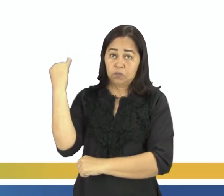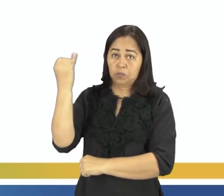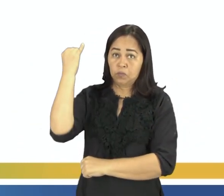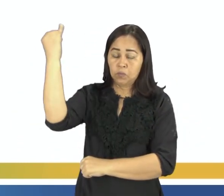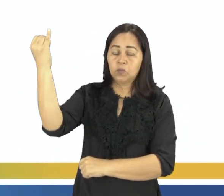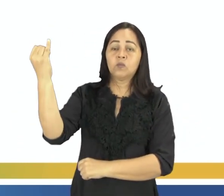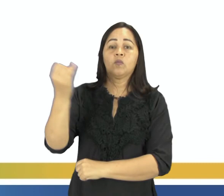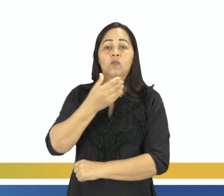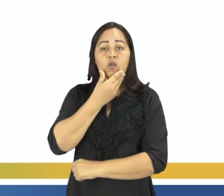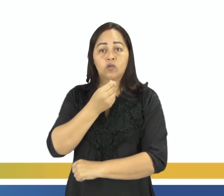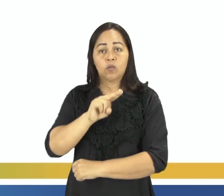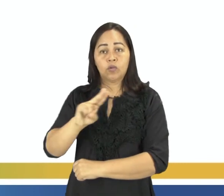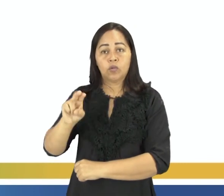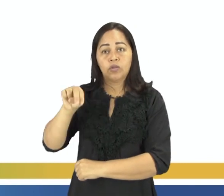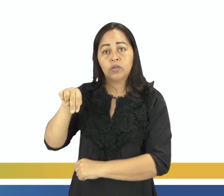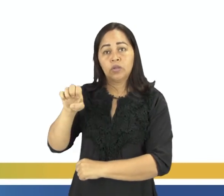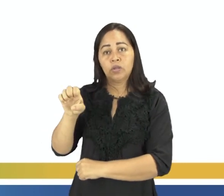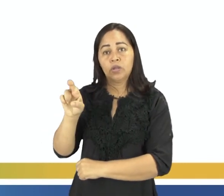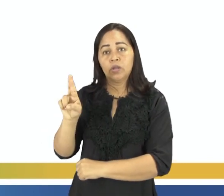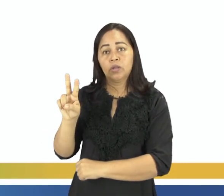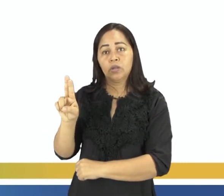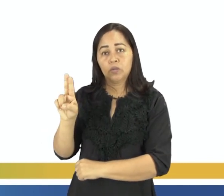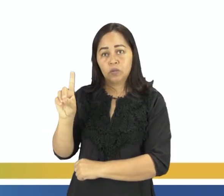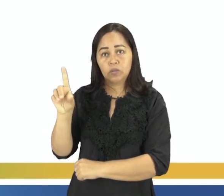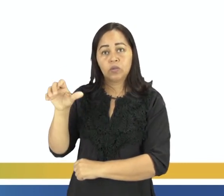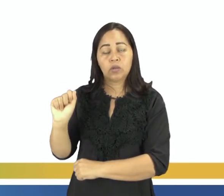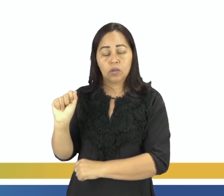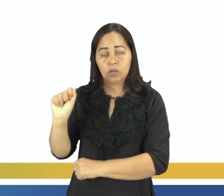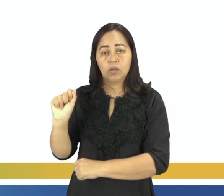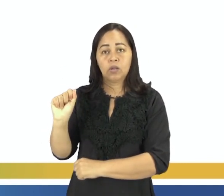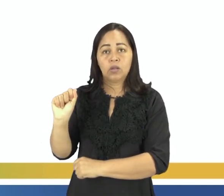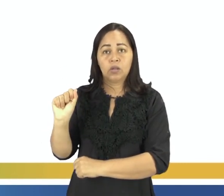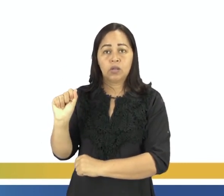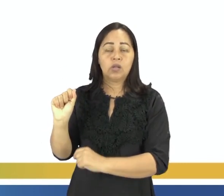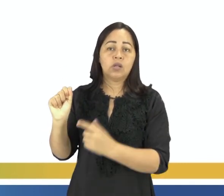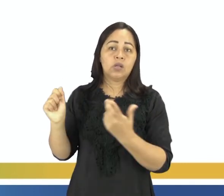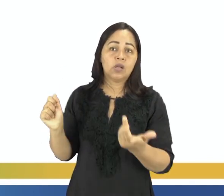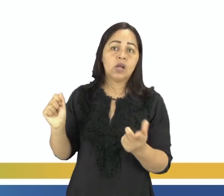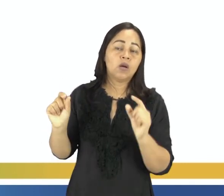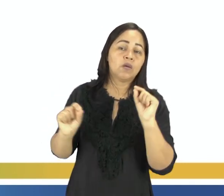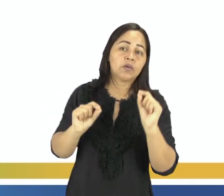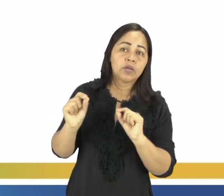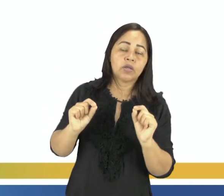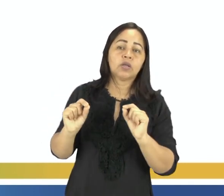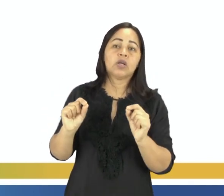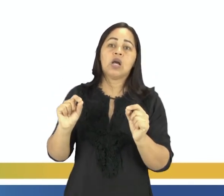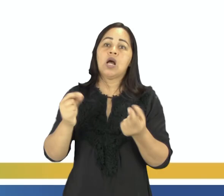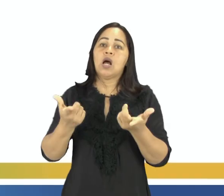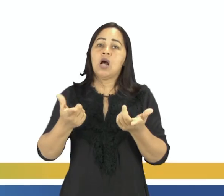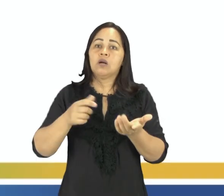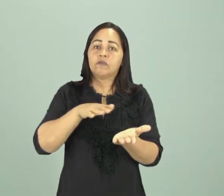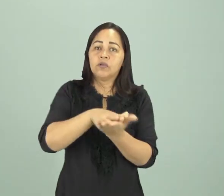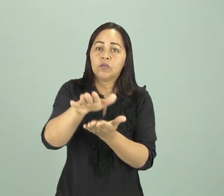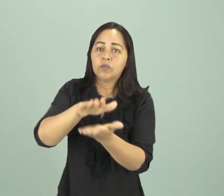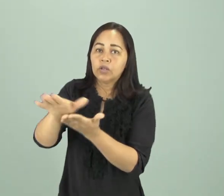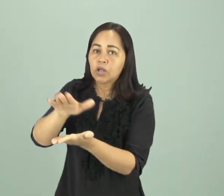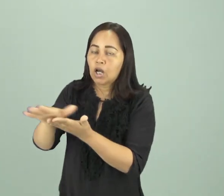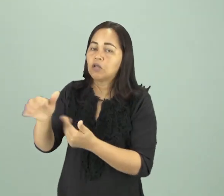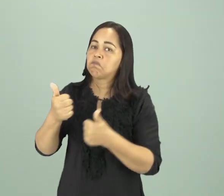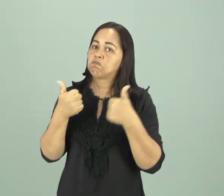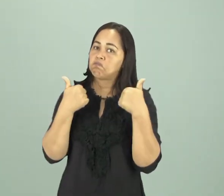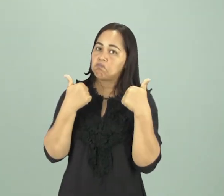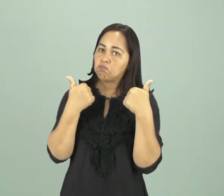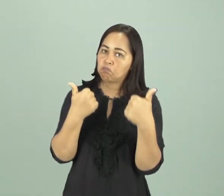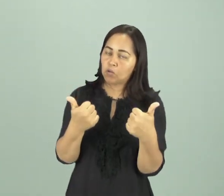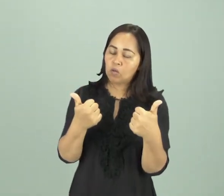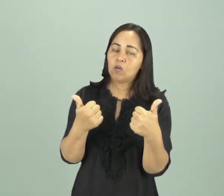na história por seus ideais, mas principalmente suas obras que são presentes até hoje. Durante algum